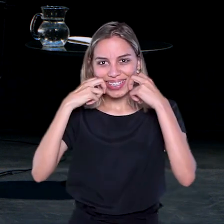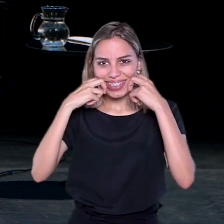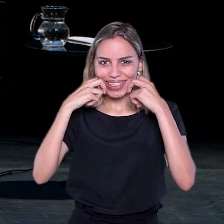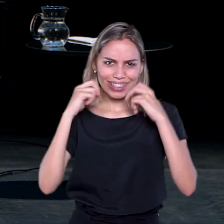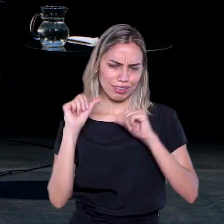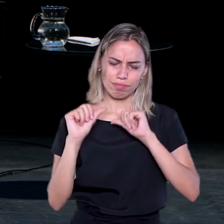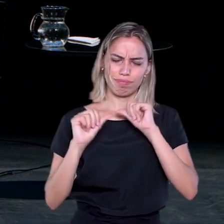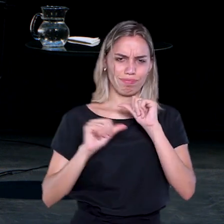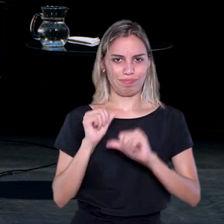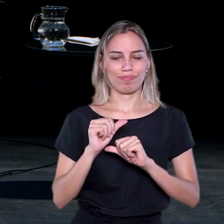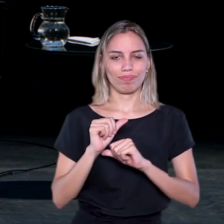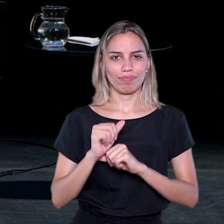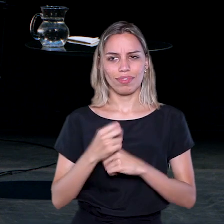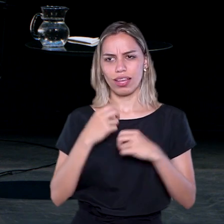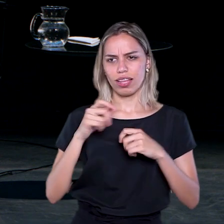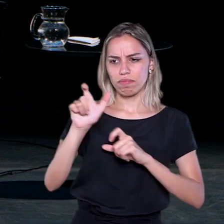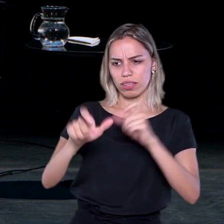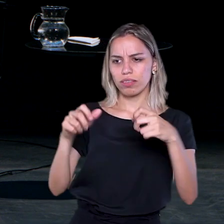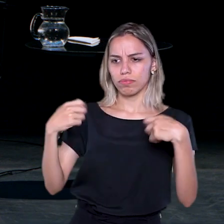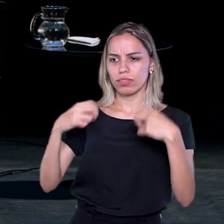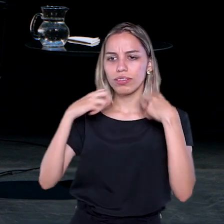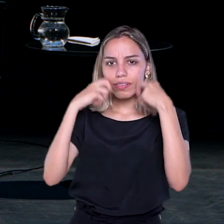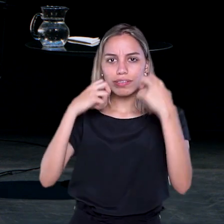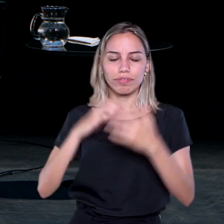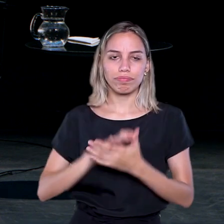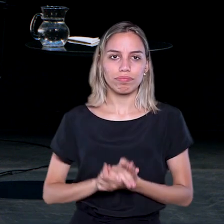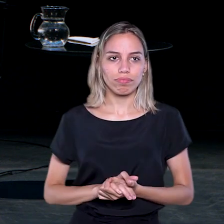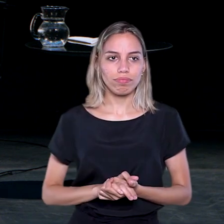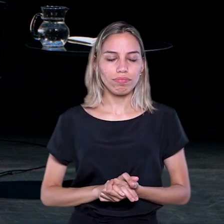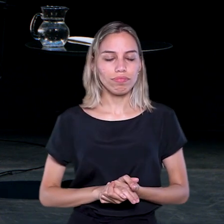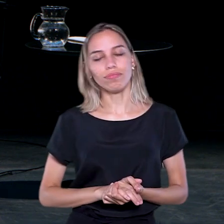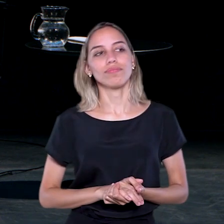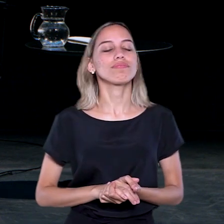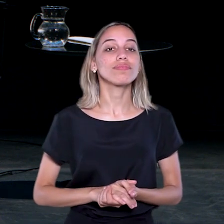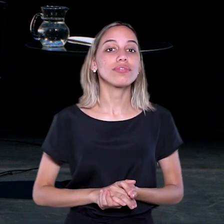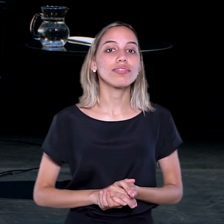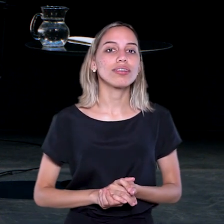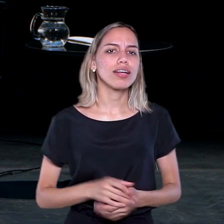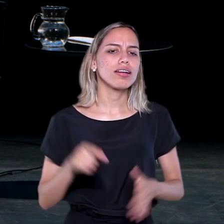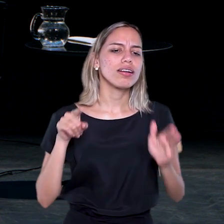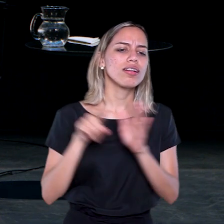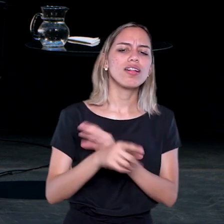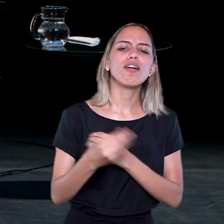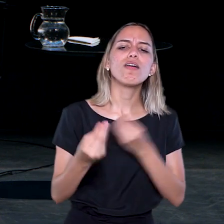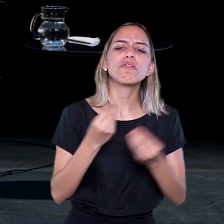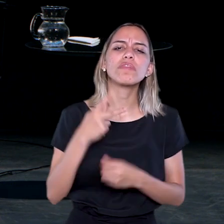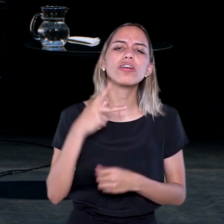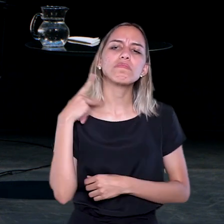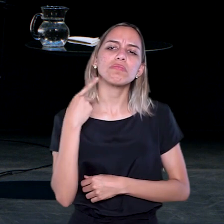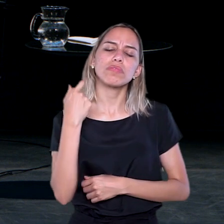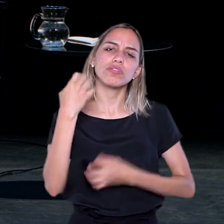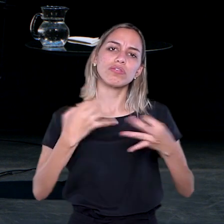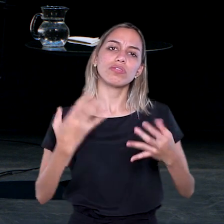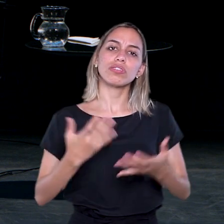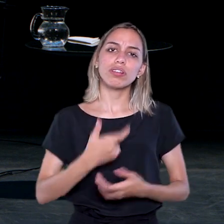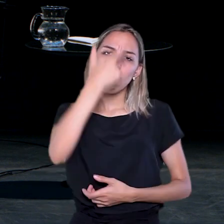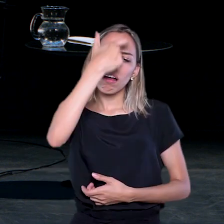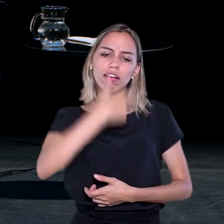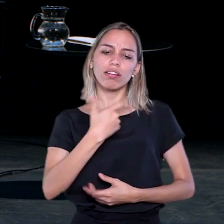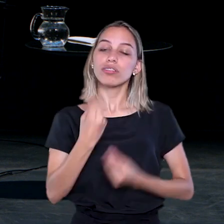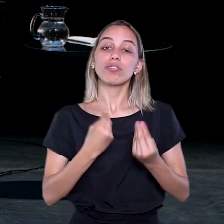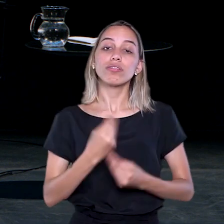são as pessoas que reproduzem racismo. E eu pergunto: mas o que é ter cara de promotora de justiça? Como é uma cara de promotora